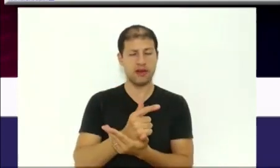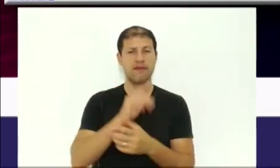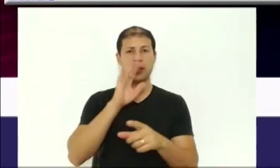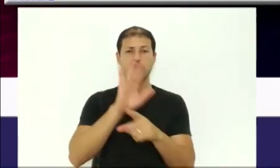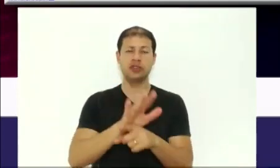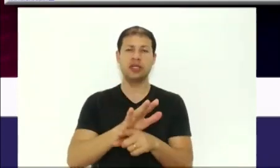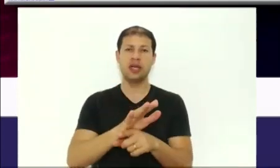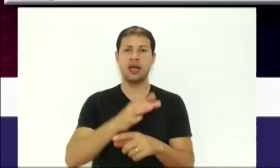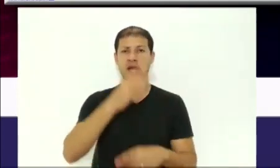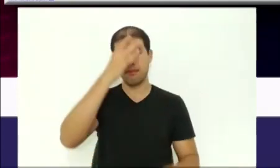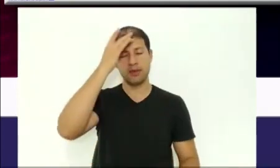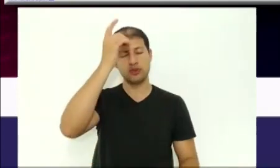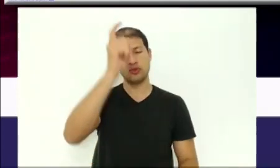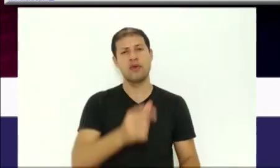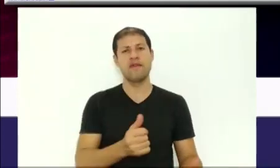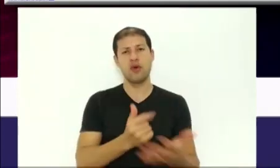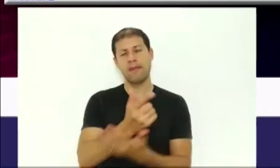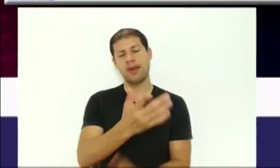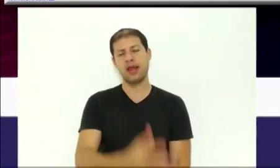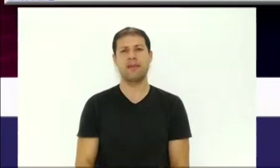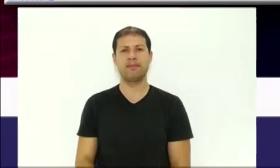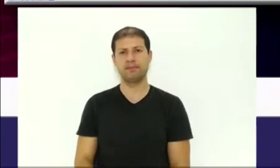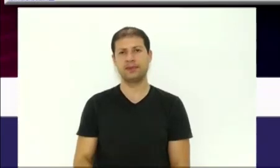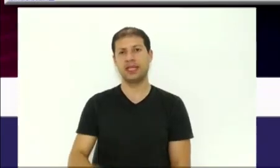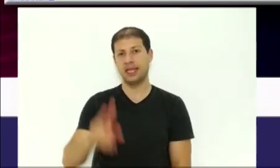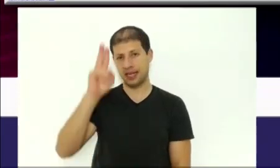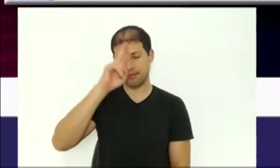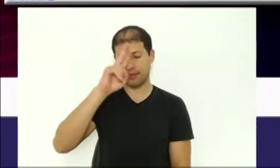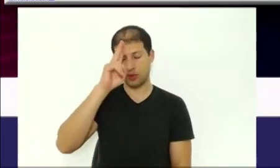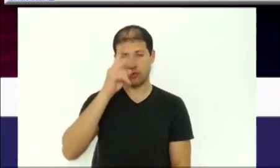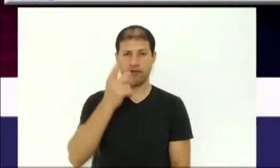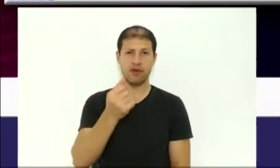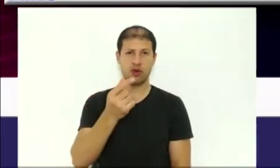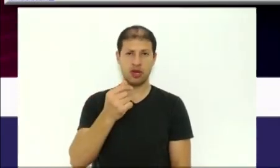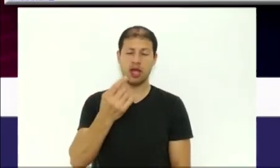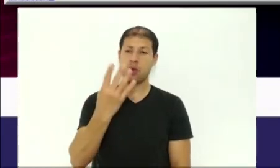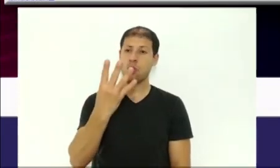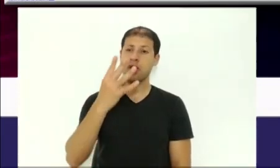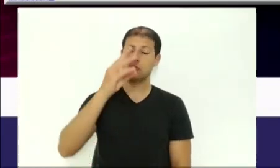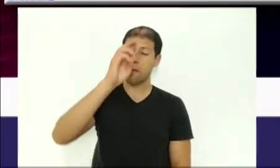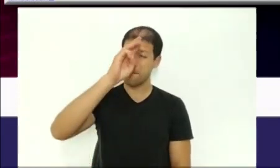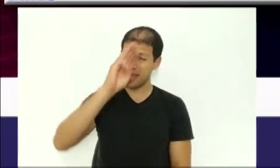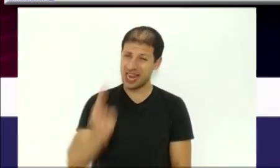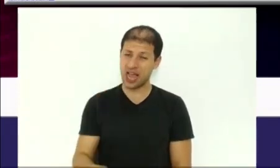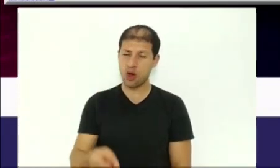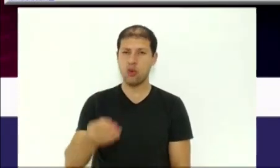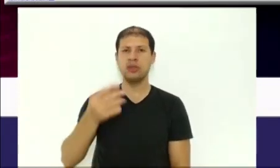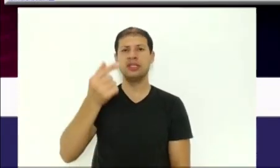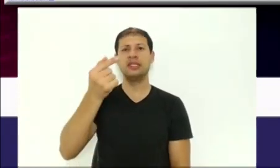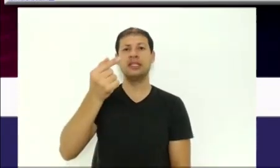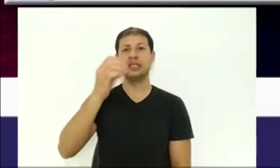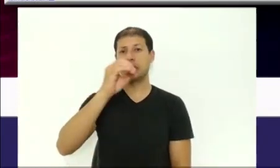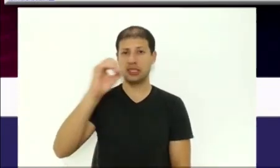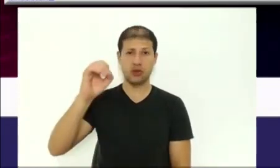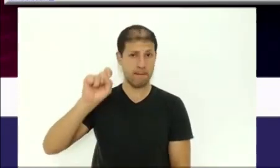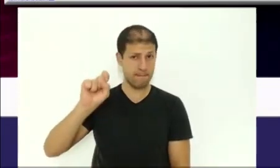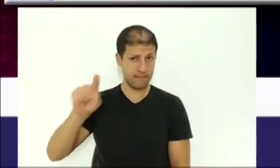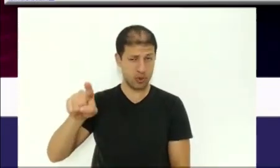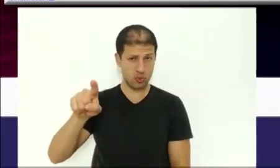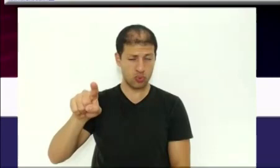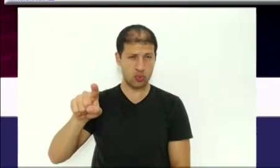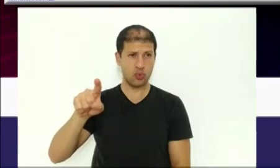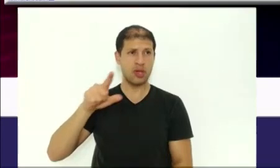o comprador do imóvel. Lembrando que aquele valor lá de 4.700.000 na linha